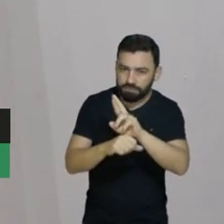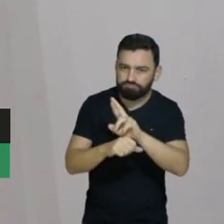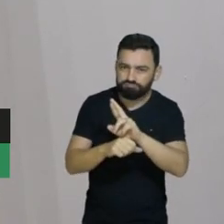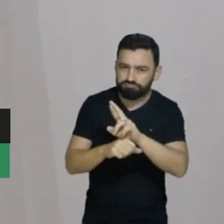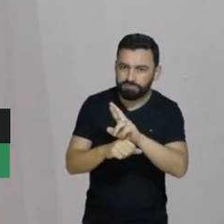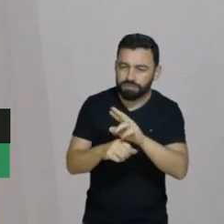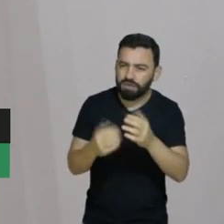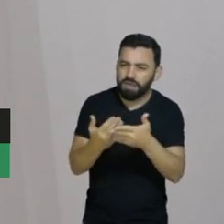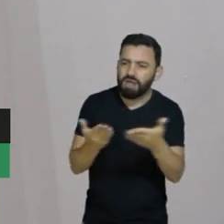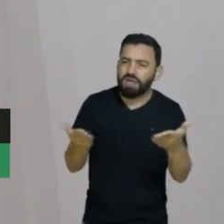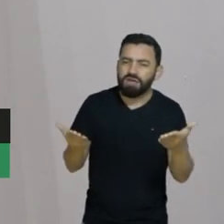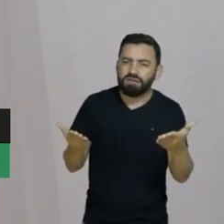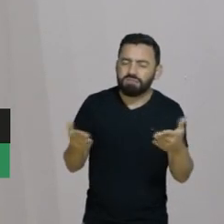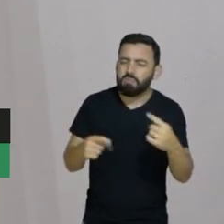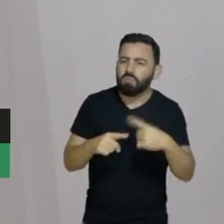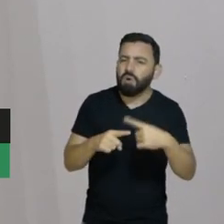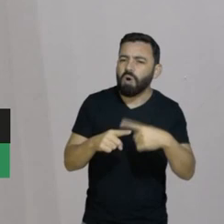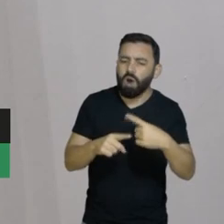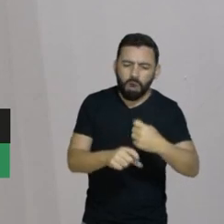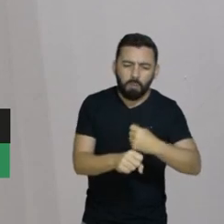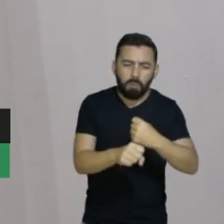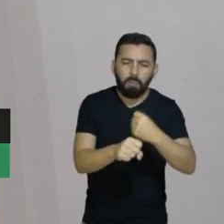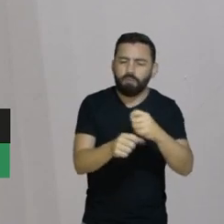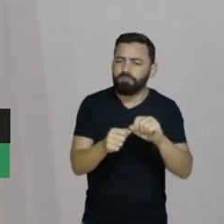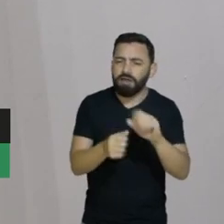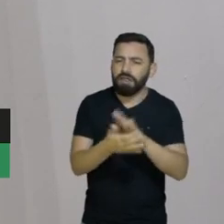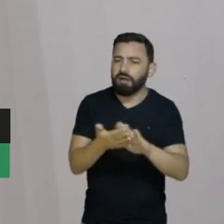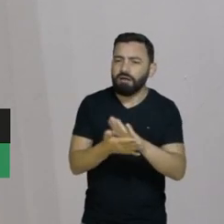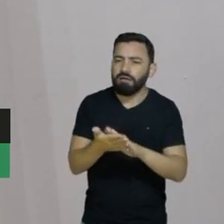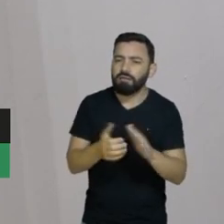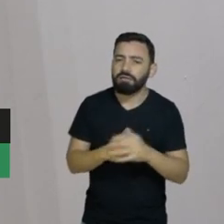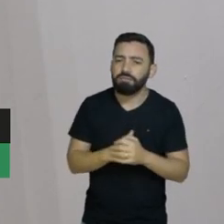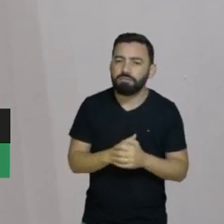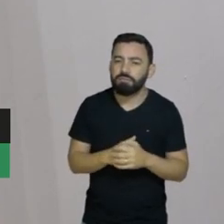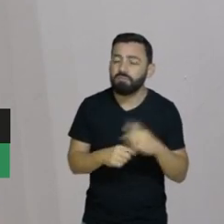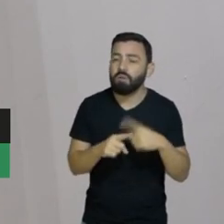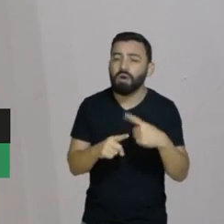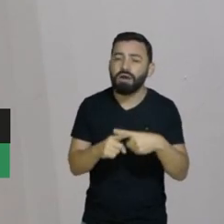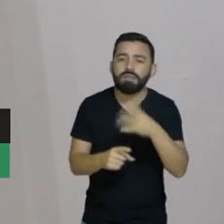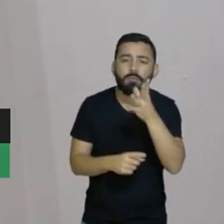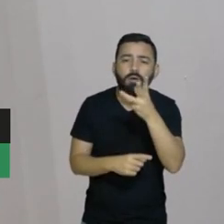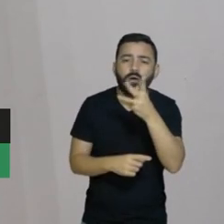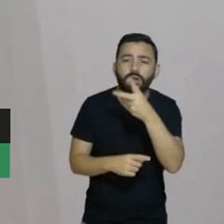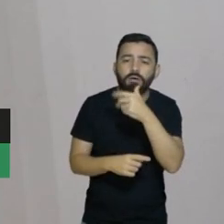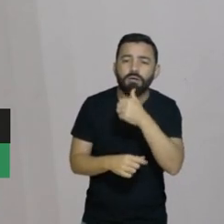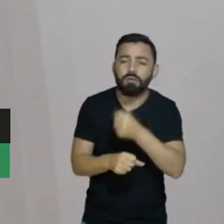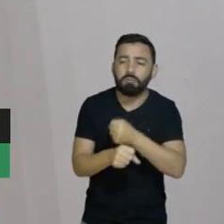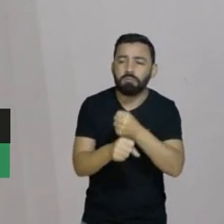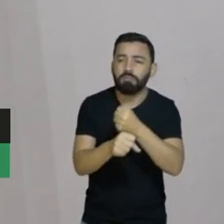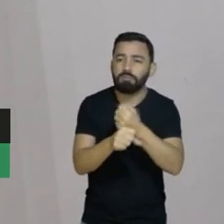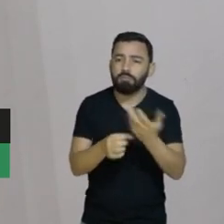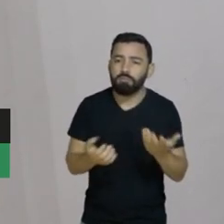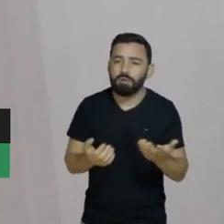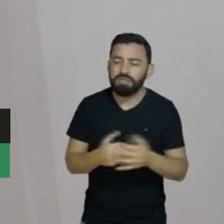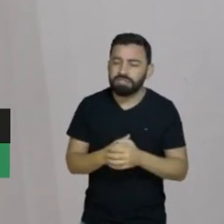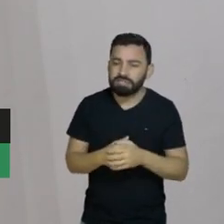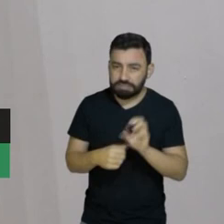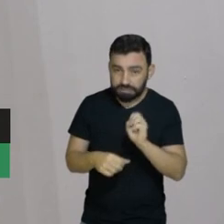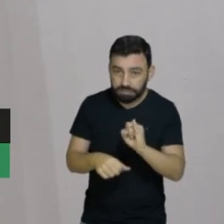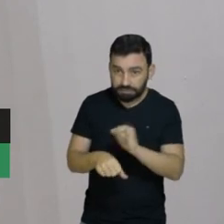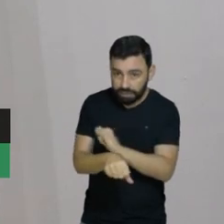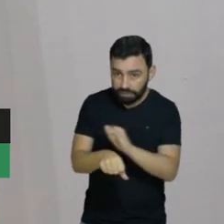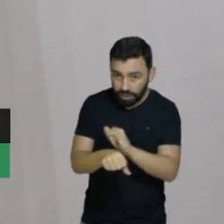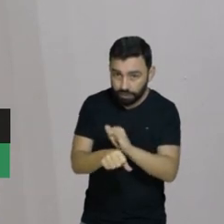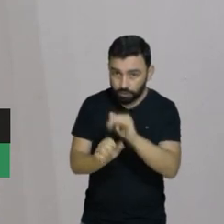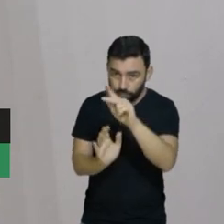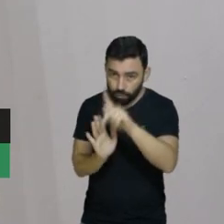do porquê essas obras não são feitas, do porquê da demora, porque se existe um plano, se existe